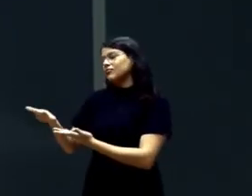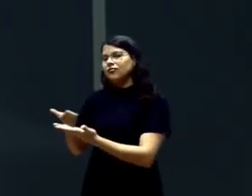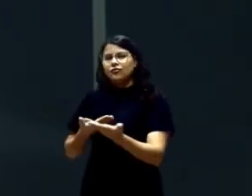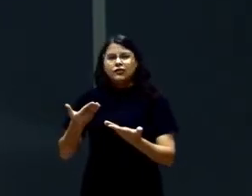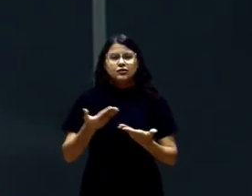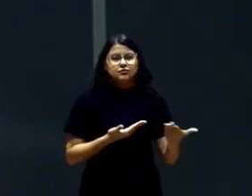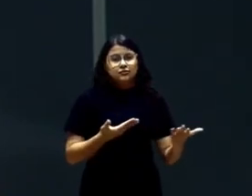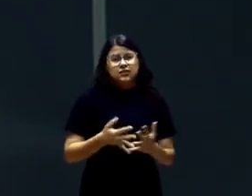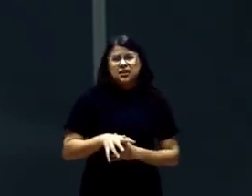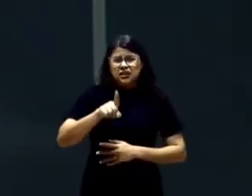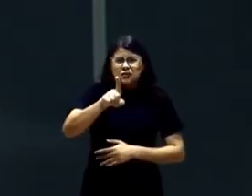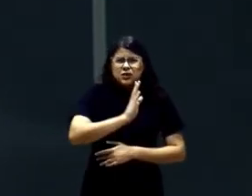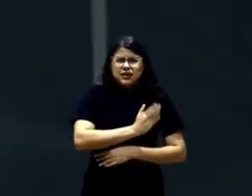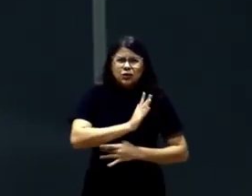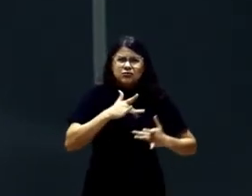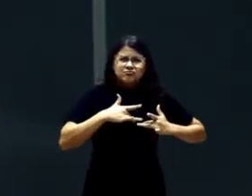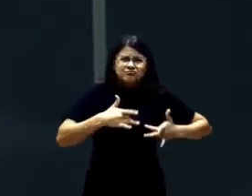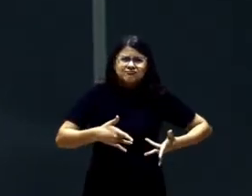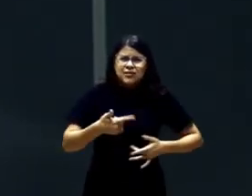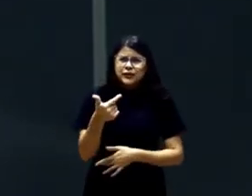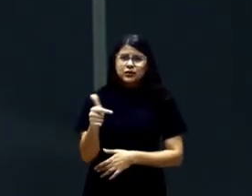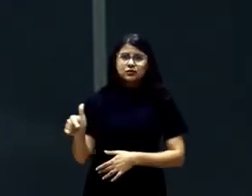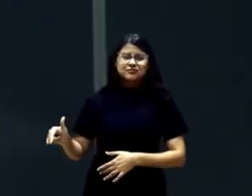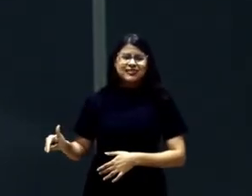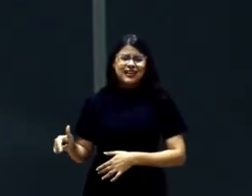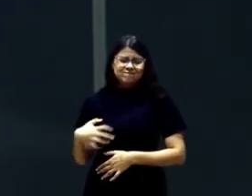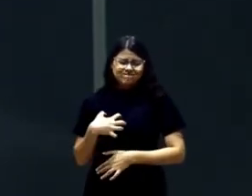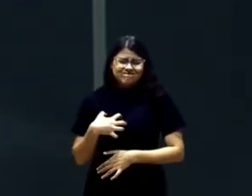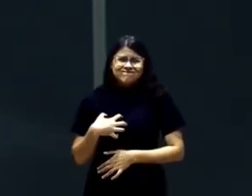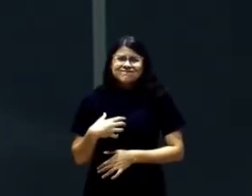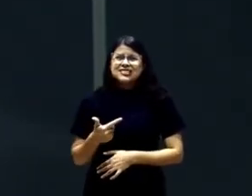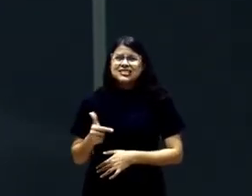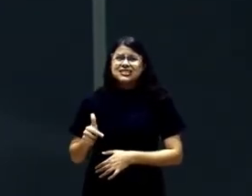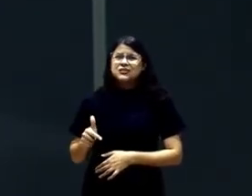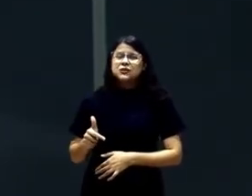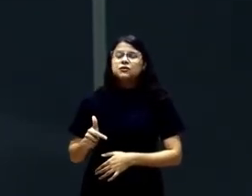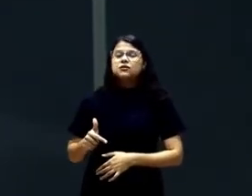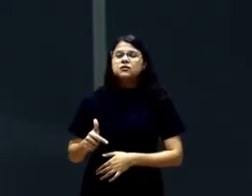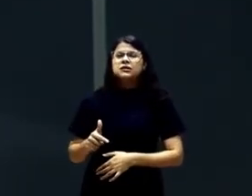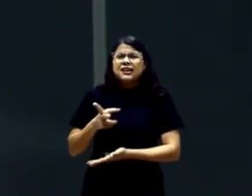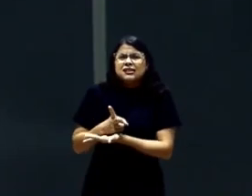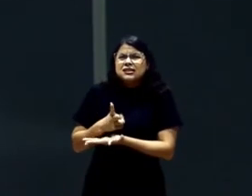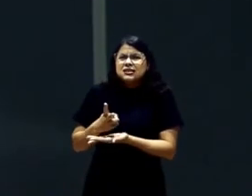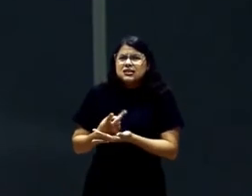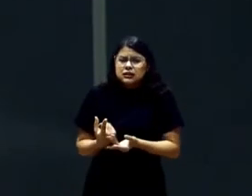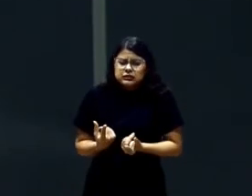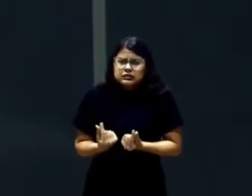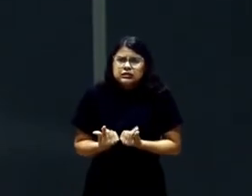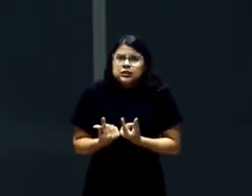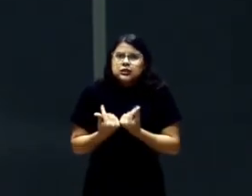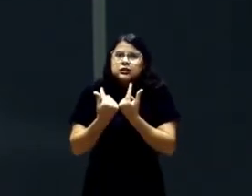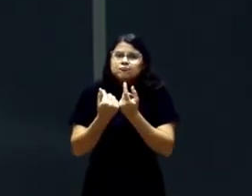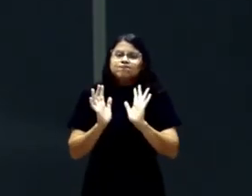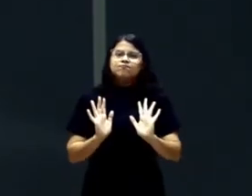Se não existe no seu coração esse sentimento de generosidade, busque em Deus,